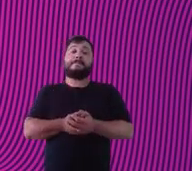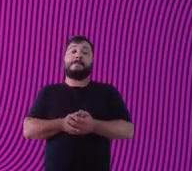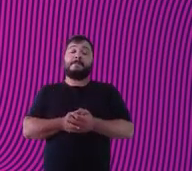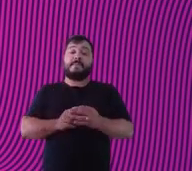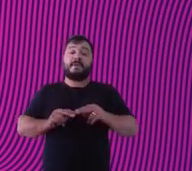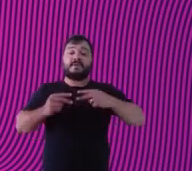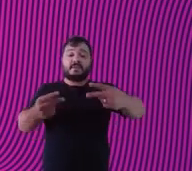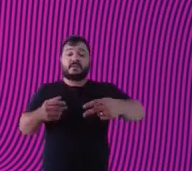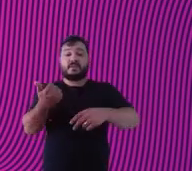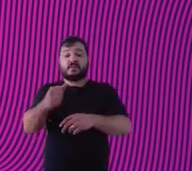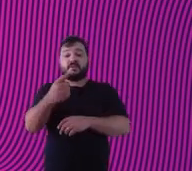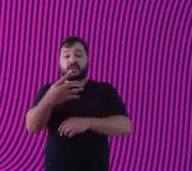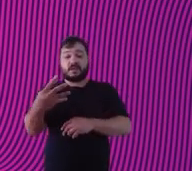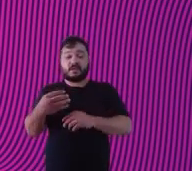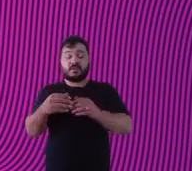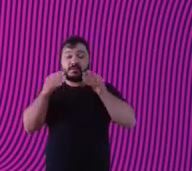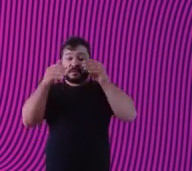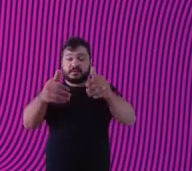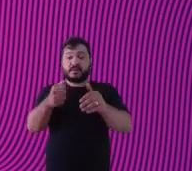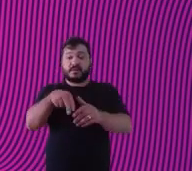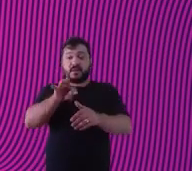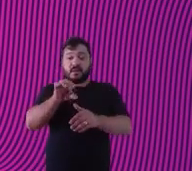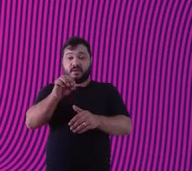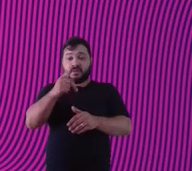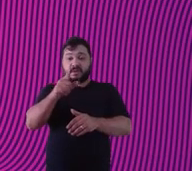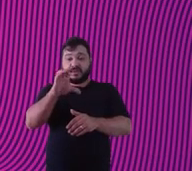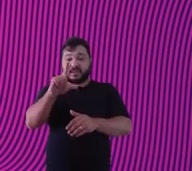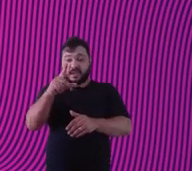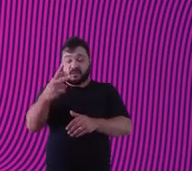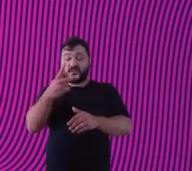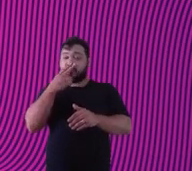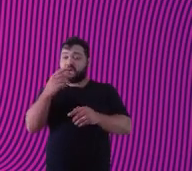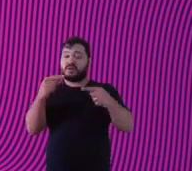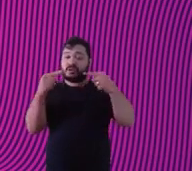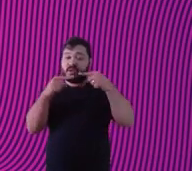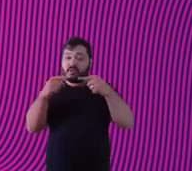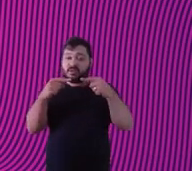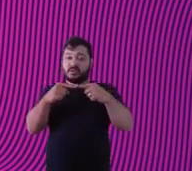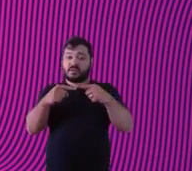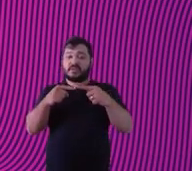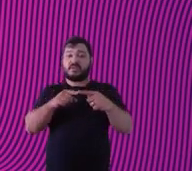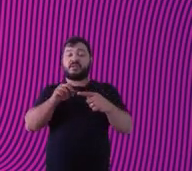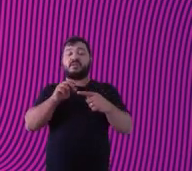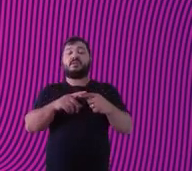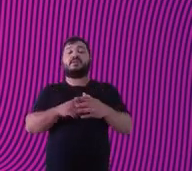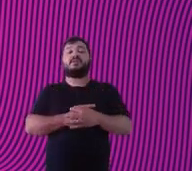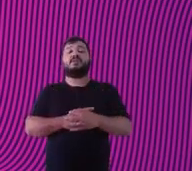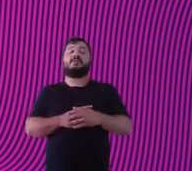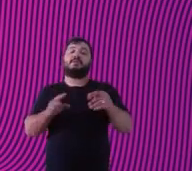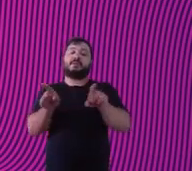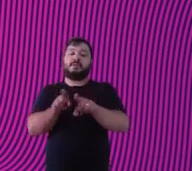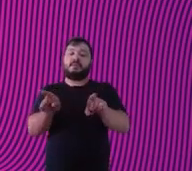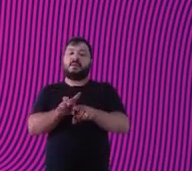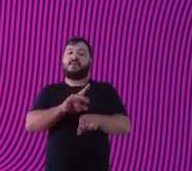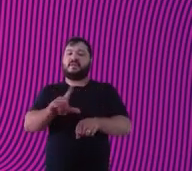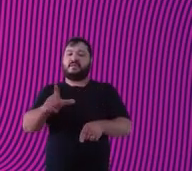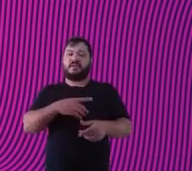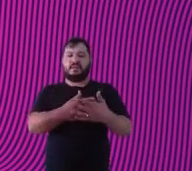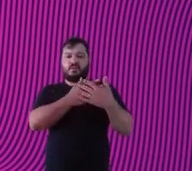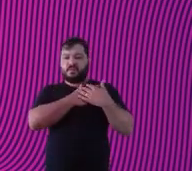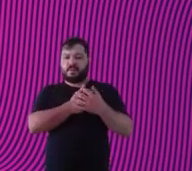deslocação aos 14 para expressão alta de bcl-2 eu acho que em Associação com inibidor de porque a soma ele também vai ganhar um